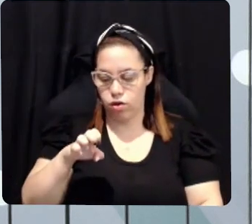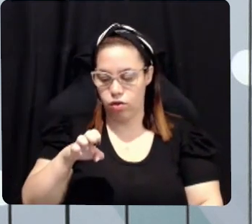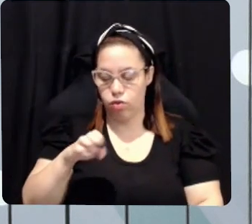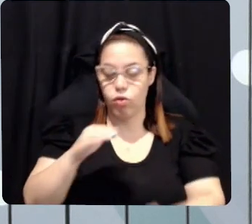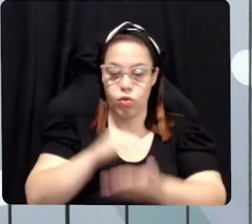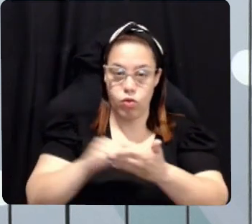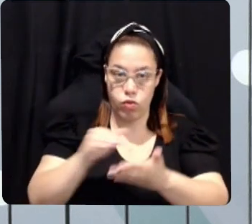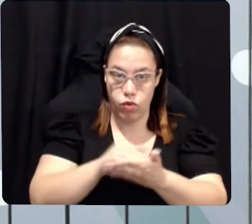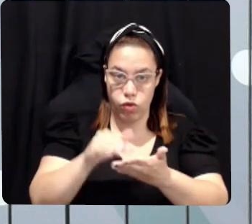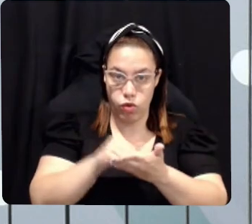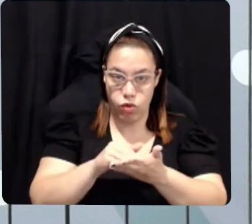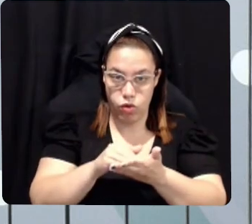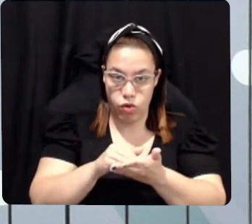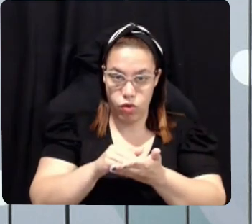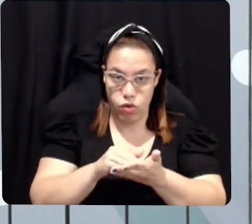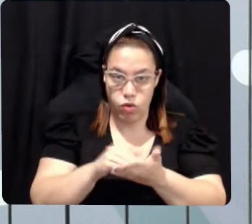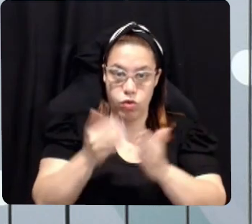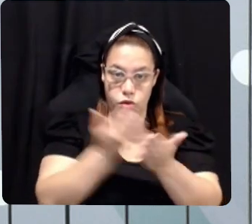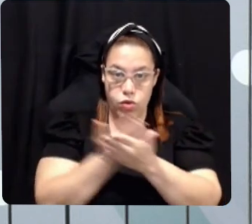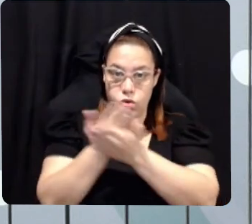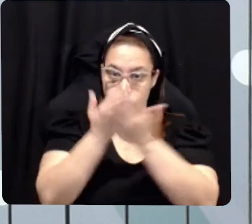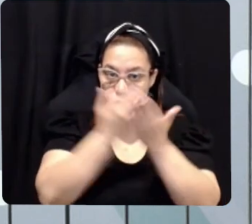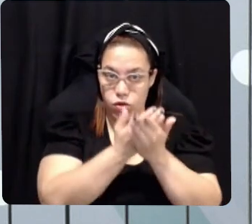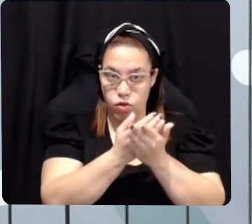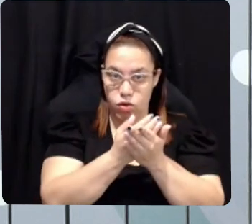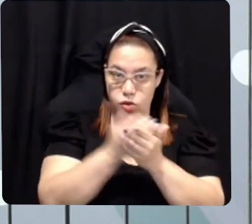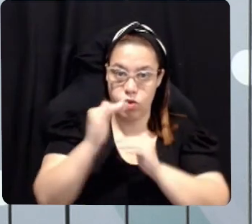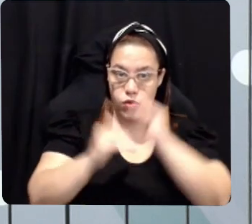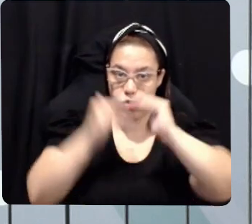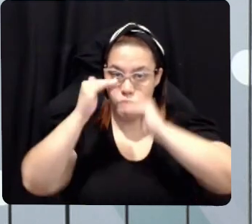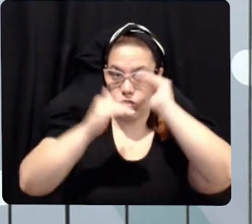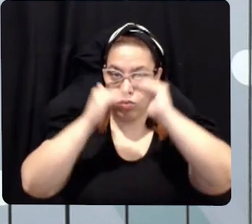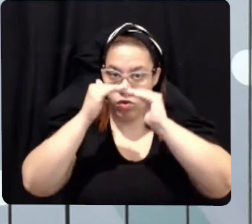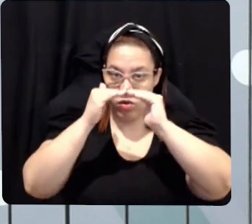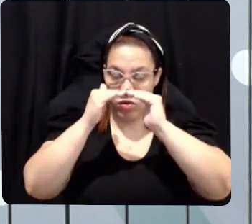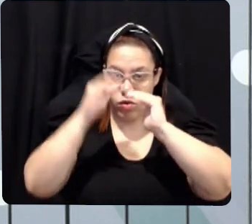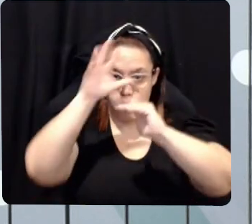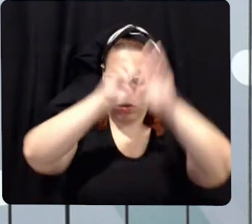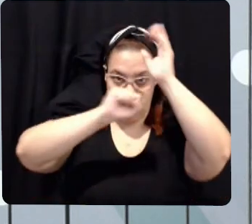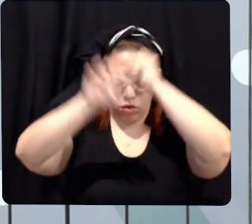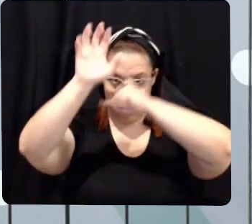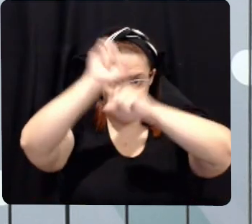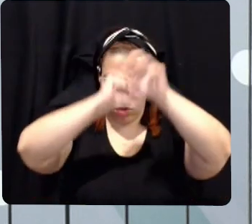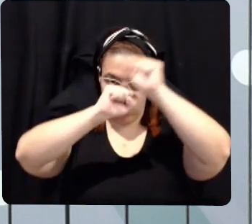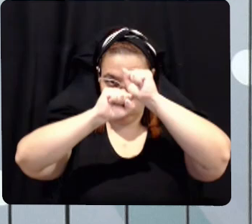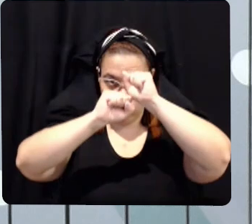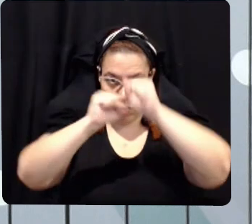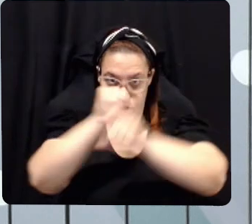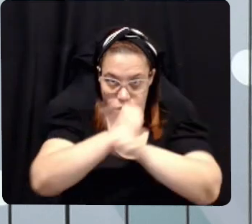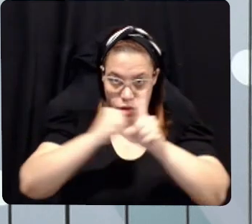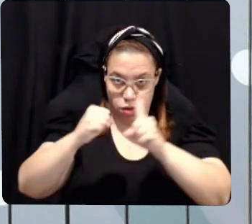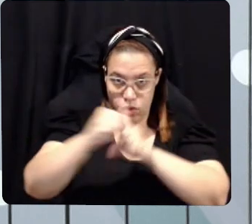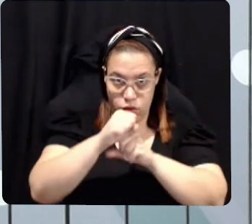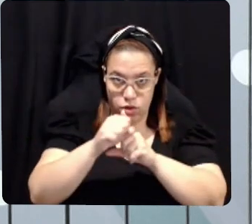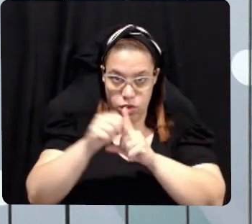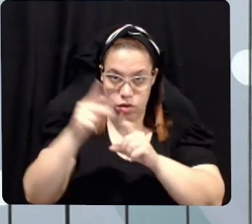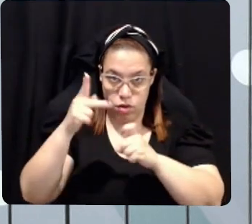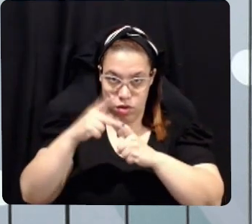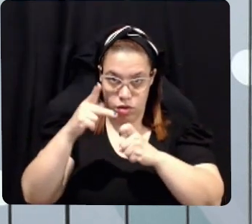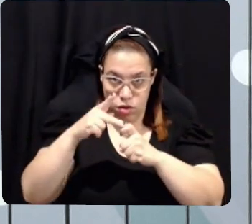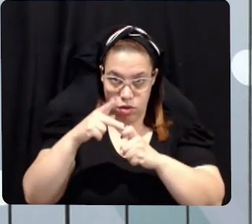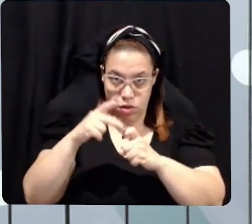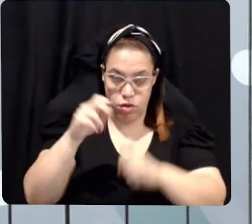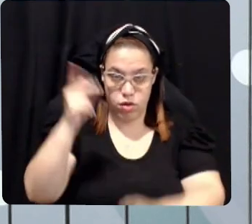otorrinolaringologista e foniatra e também secretária do Núcleo de Estudos de Desenvolvimento e Aprendizagem